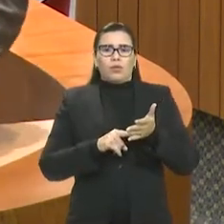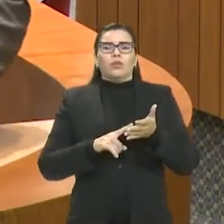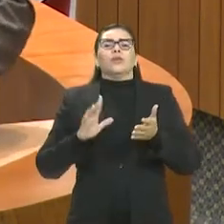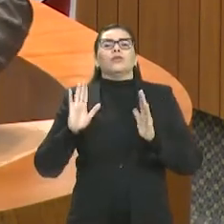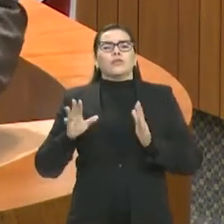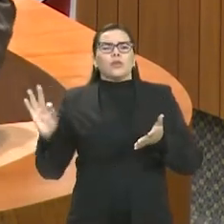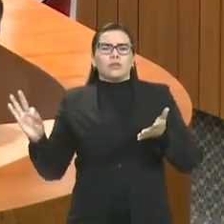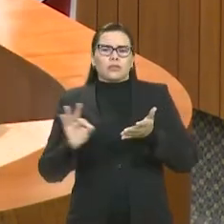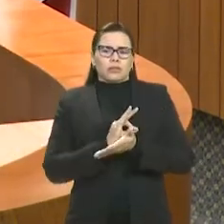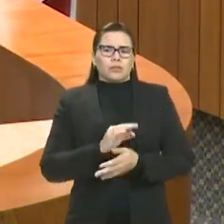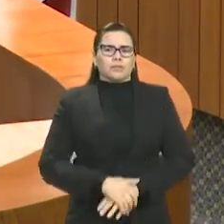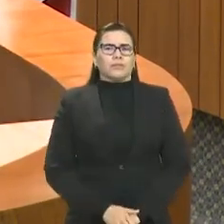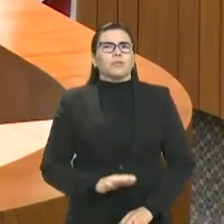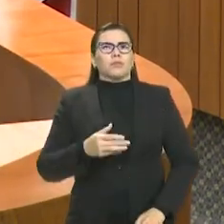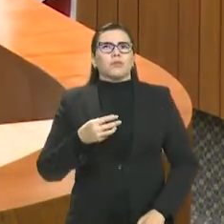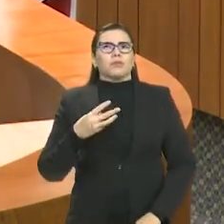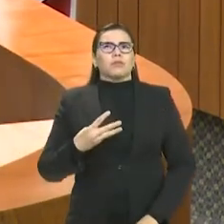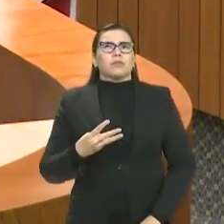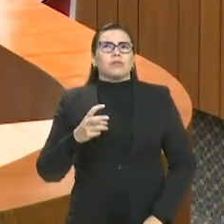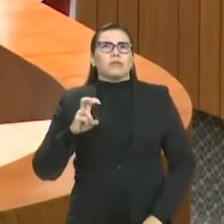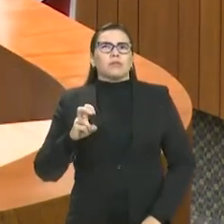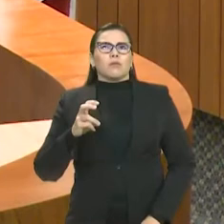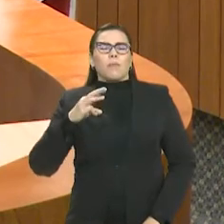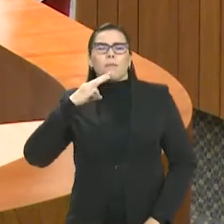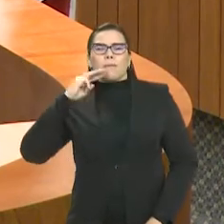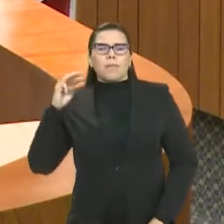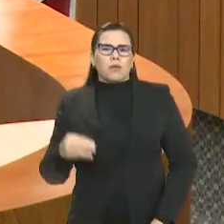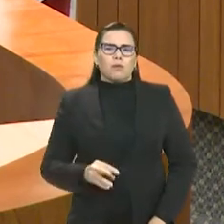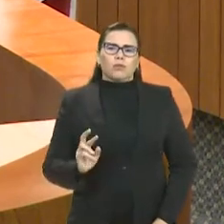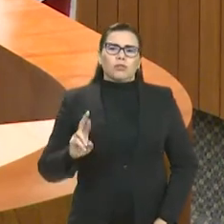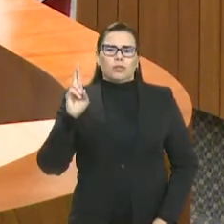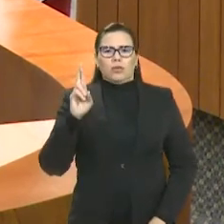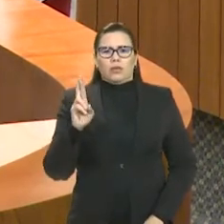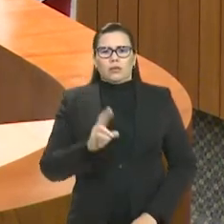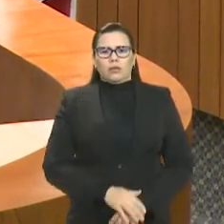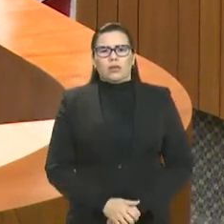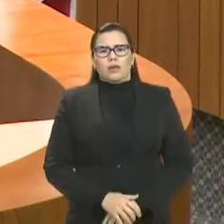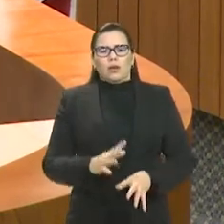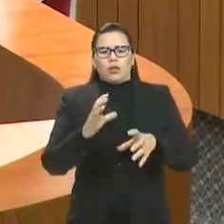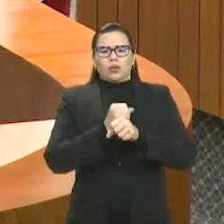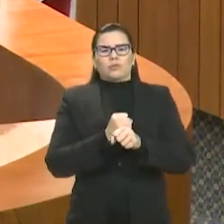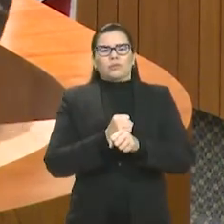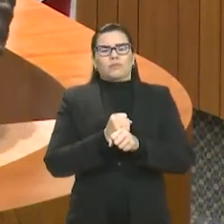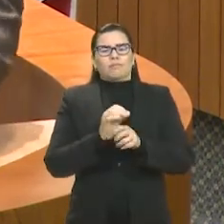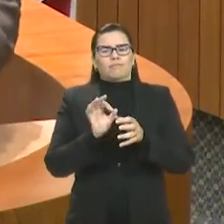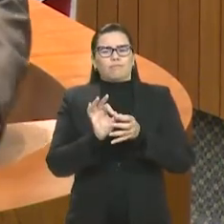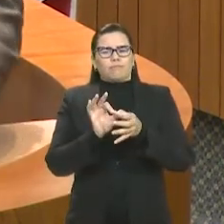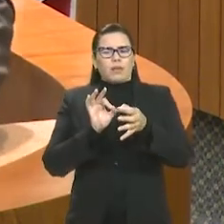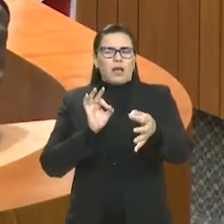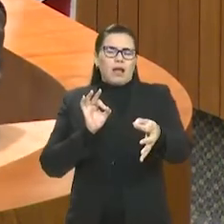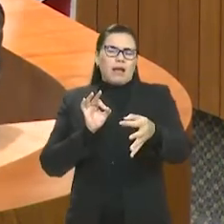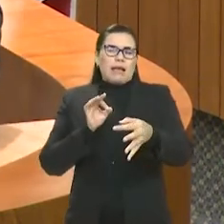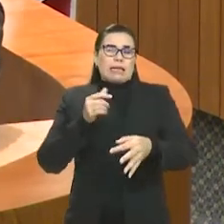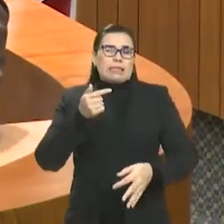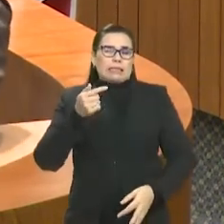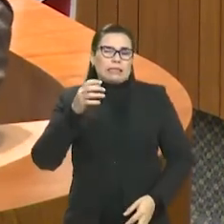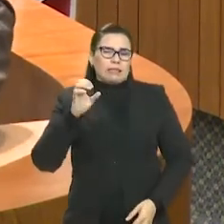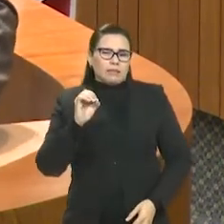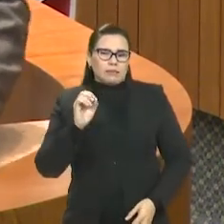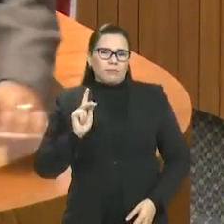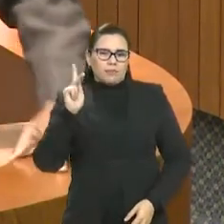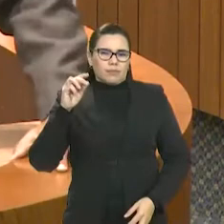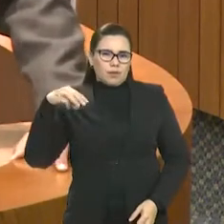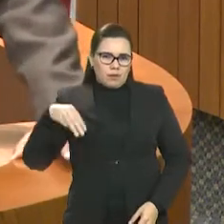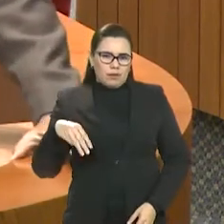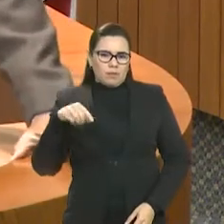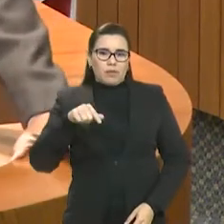de R$35 milhões. Cerca de 70 quilômetros de pavimentação serão recuperados na nossa grande Imperatriz.